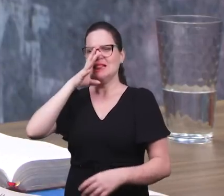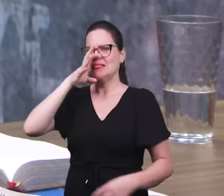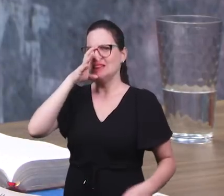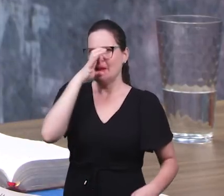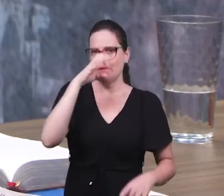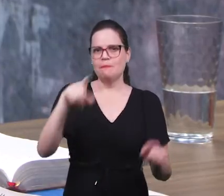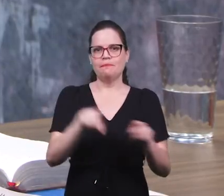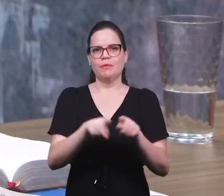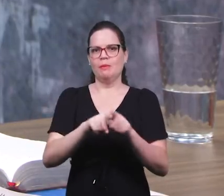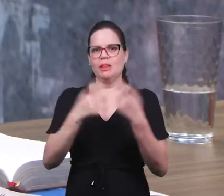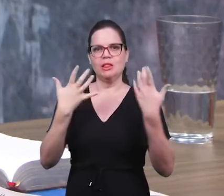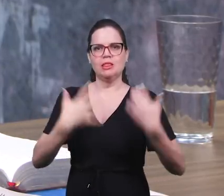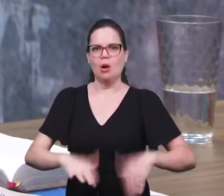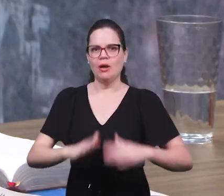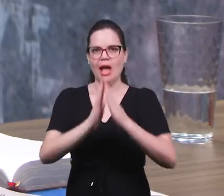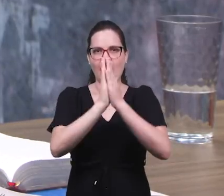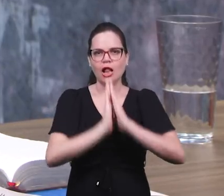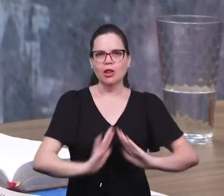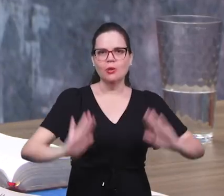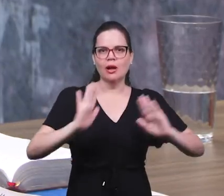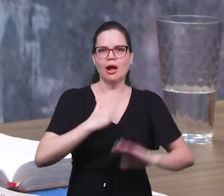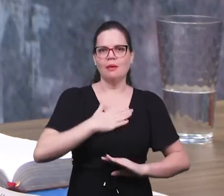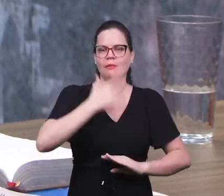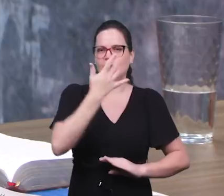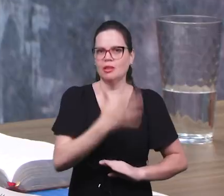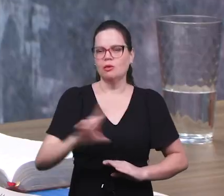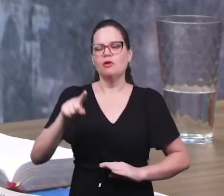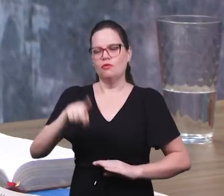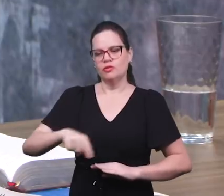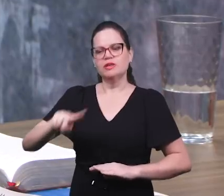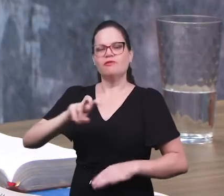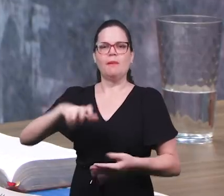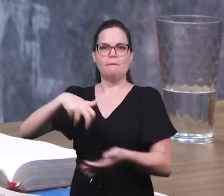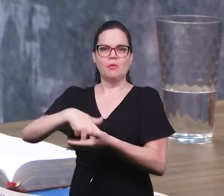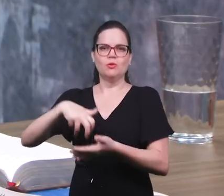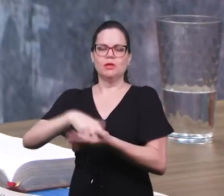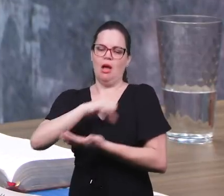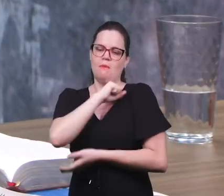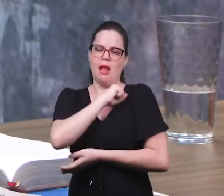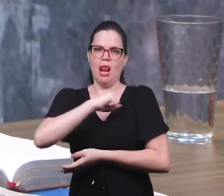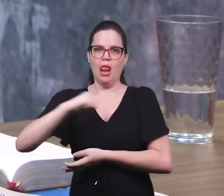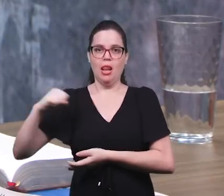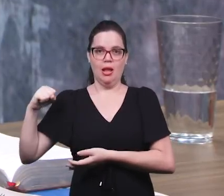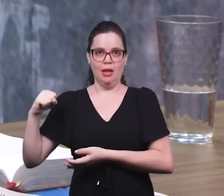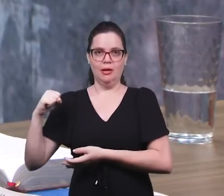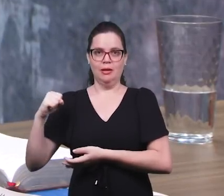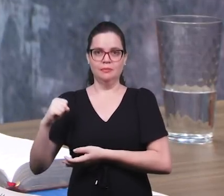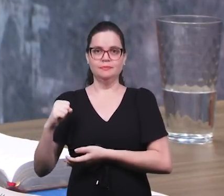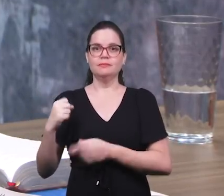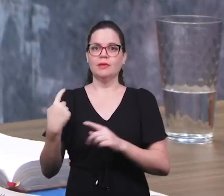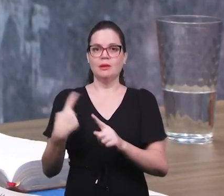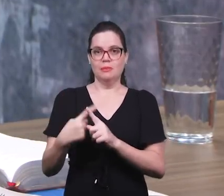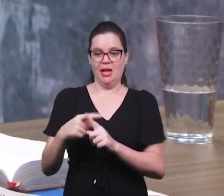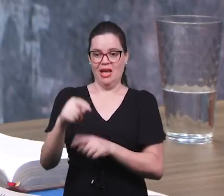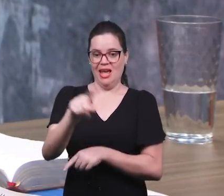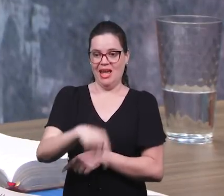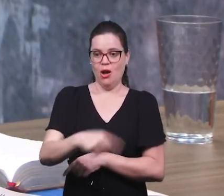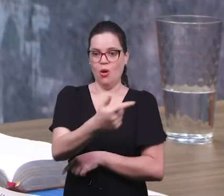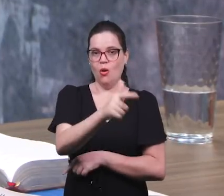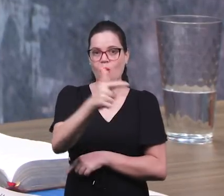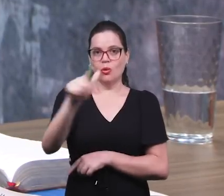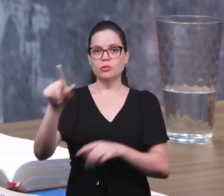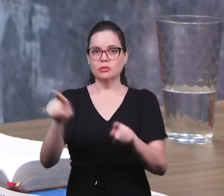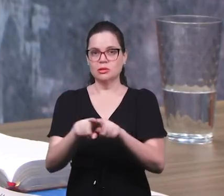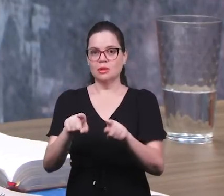a obstinação inflexível deveriam ser punidas. Outros, possuídos da mesma loucura, vejam que essa